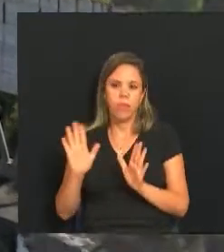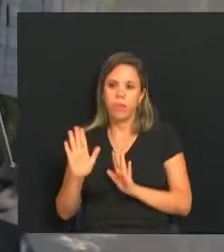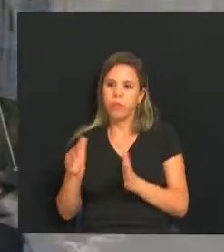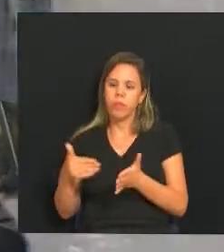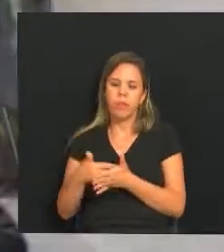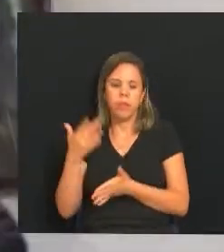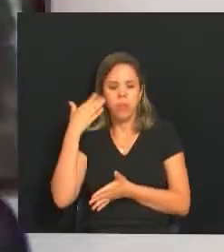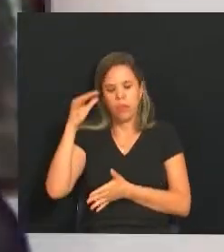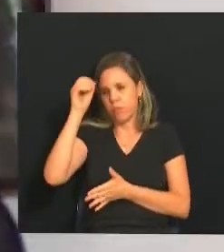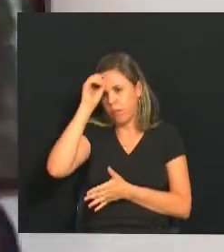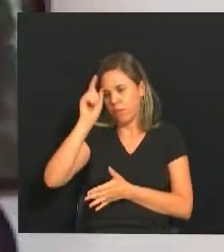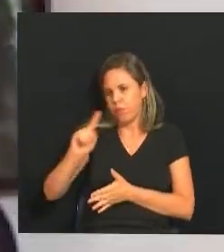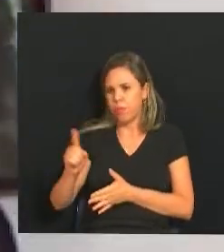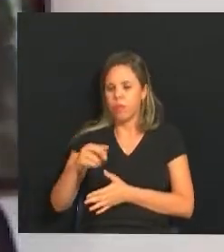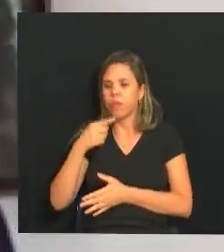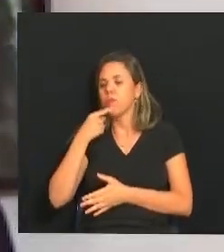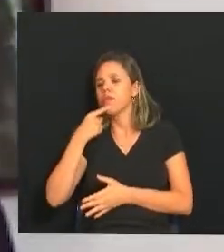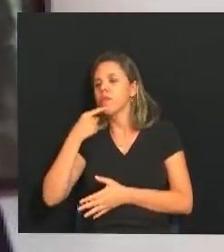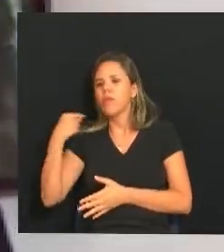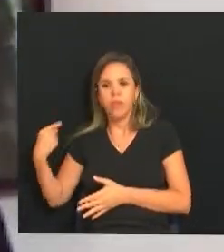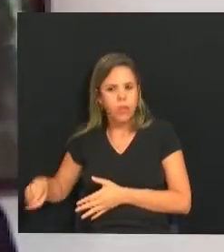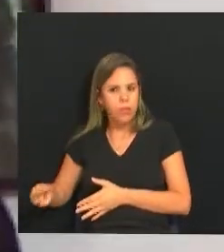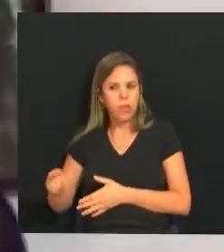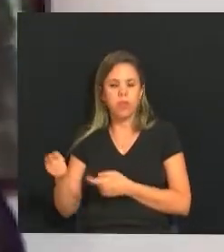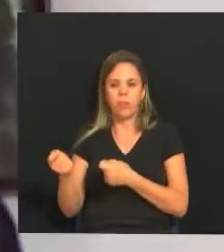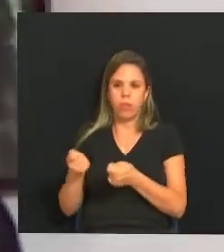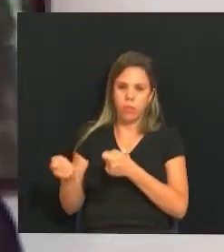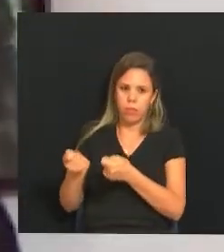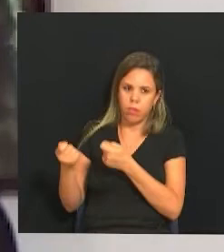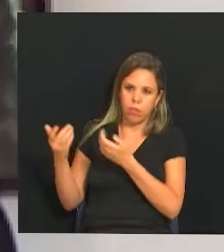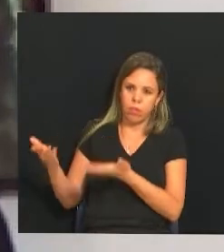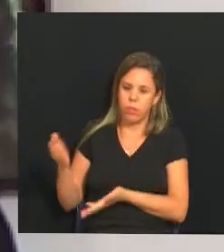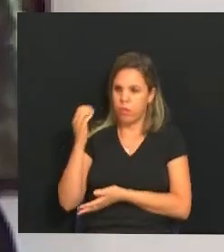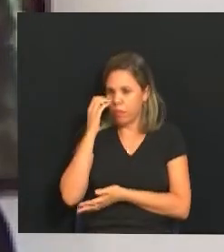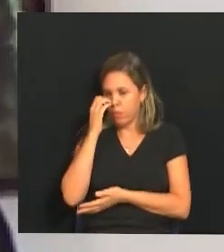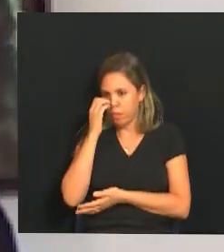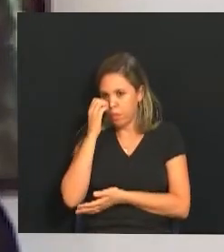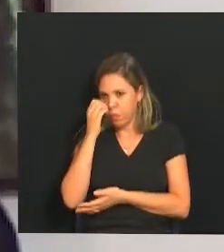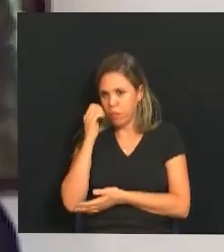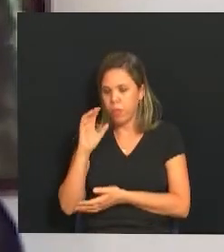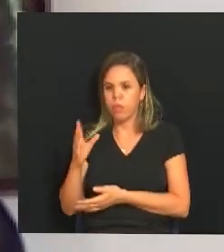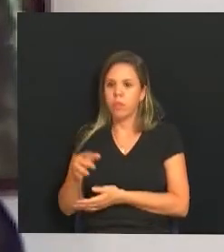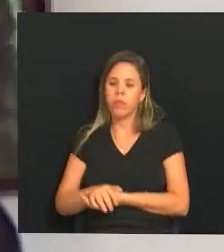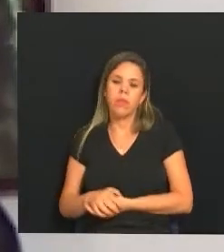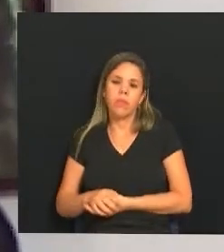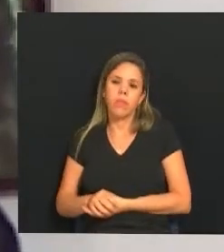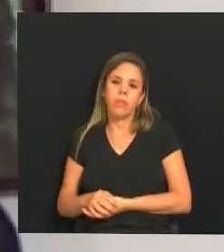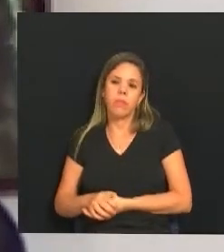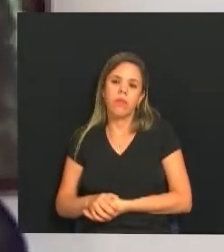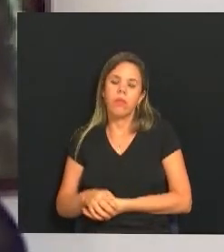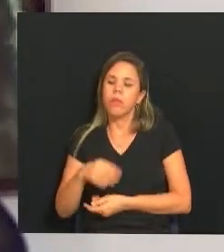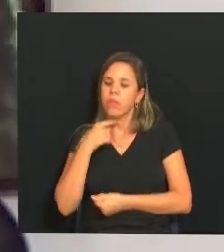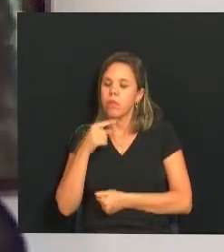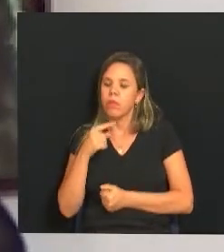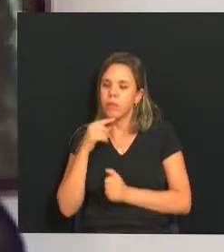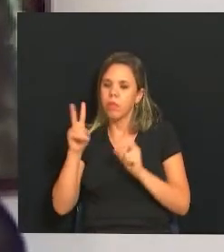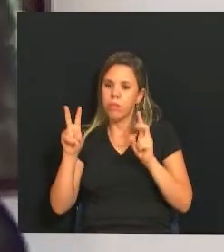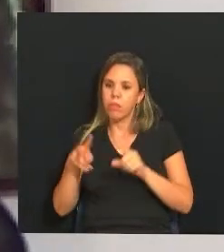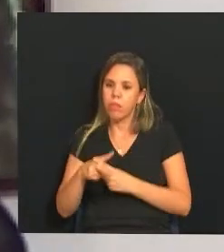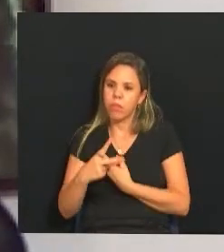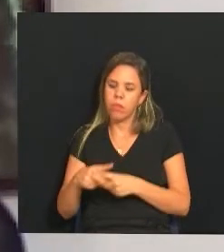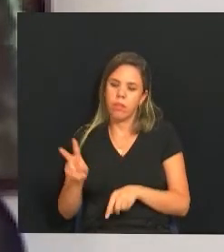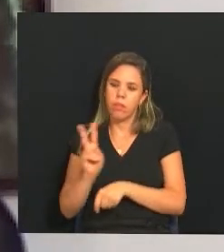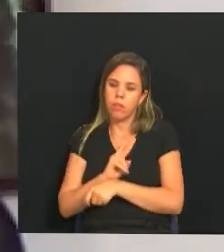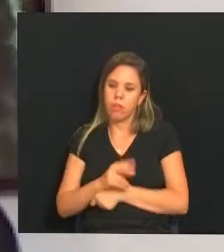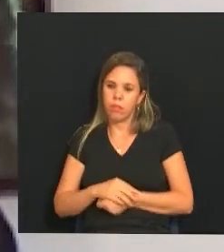muita certeza, né? A Rússia tomou o controle ali e é um questionamento que se faz em relação à manutenção da